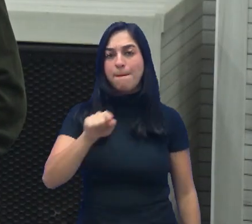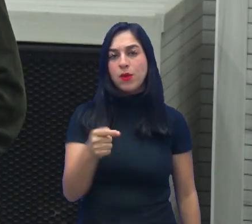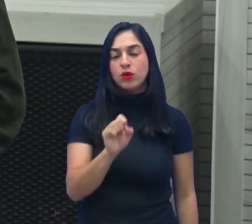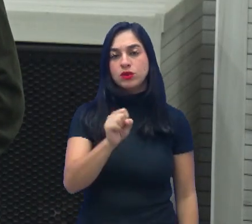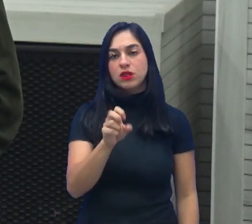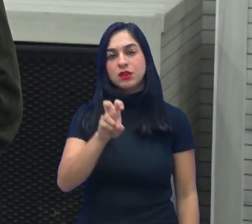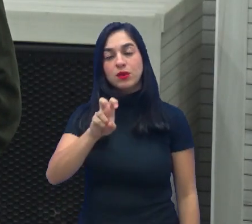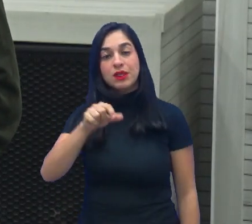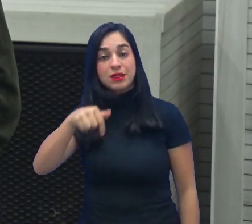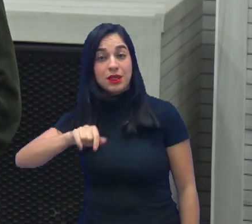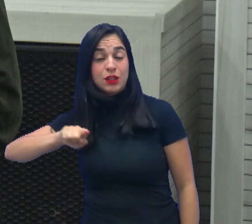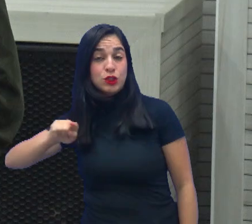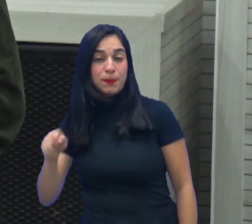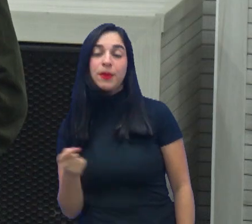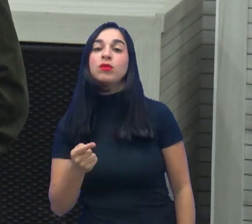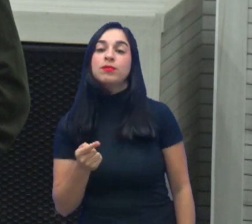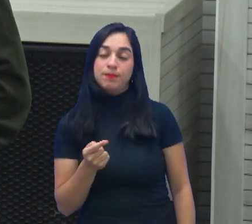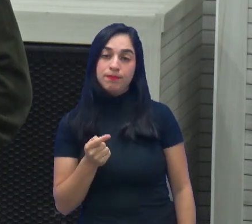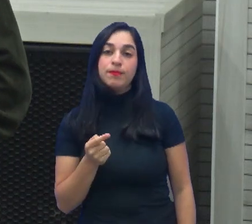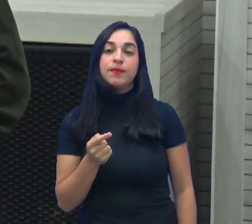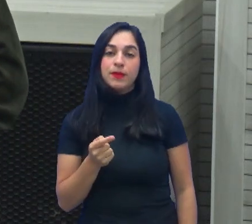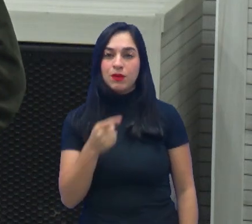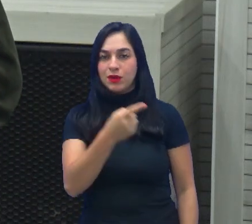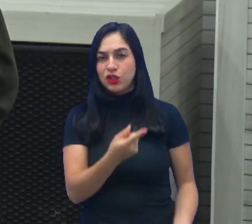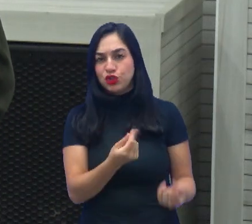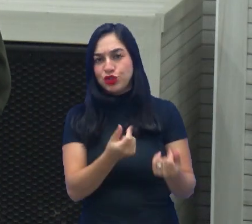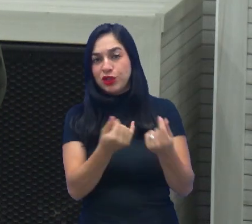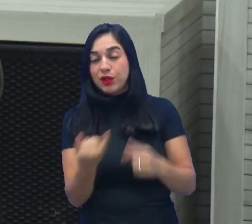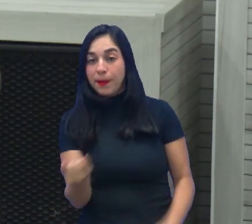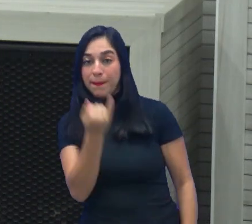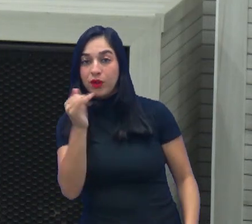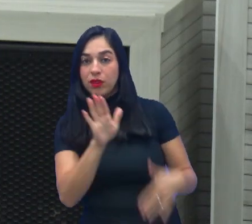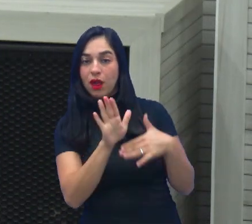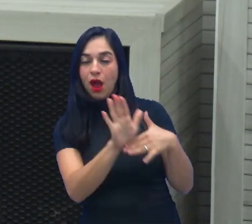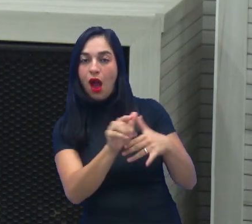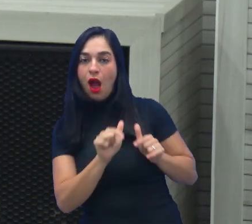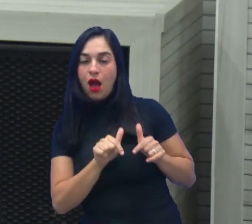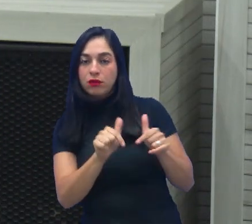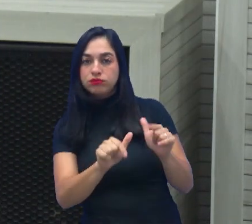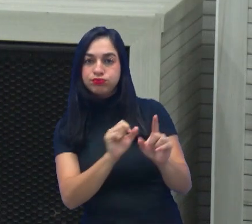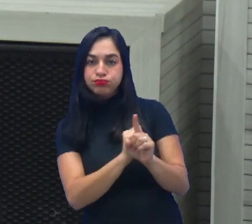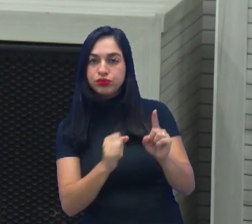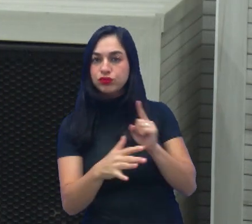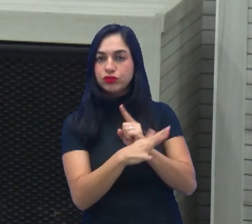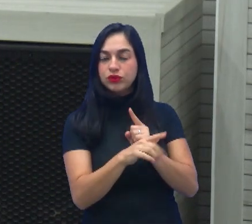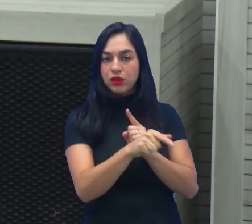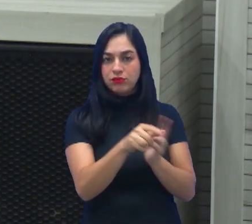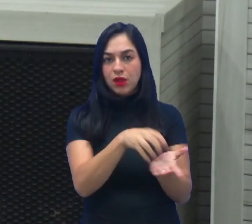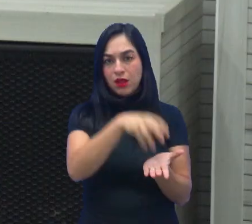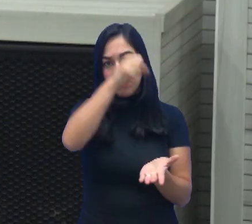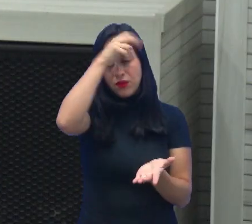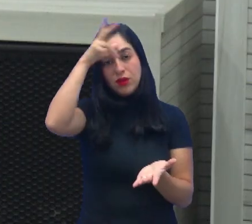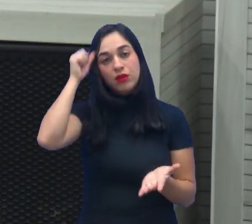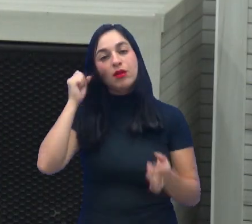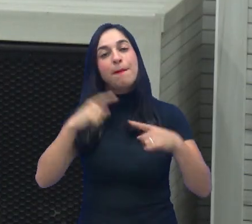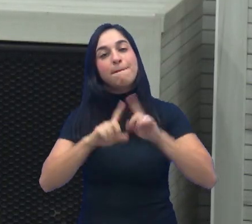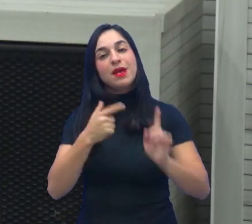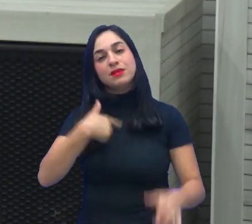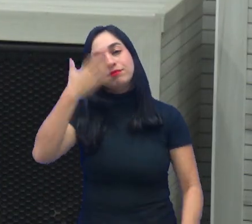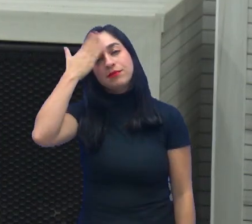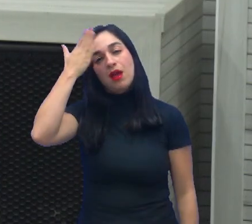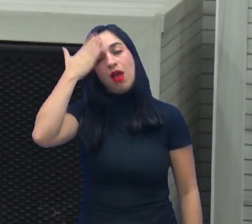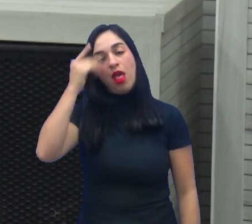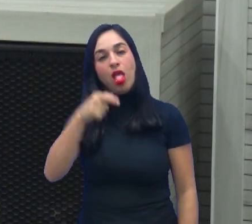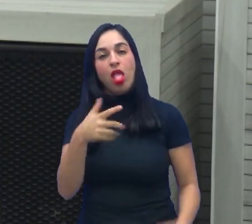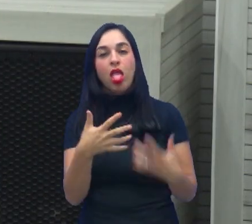4.857.000? Esse dinheiro pode ser muito importante para ações sociais da Prefeitura, mas eu sei o quanto é difícil pensar.